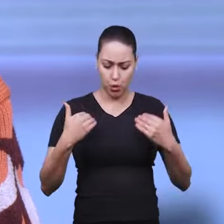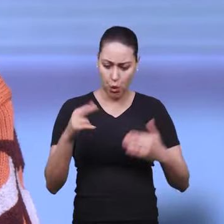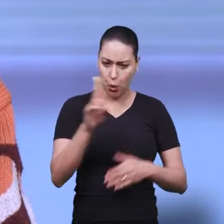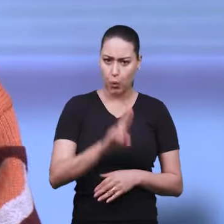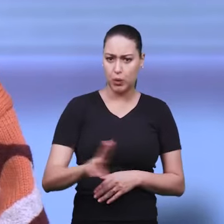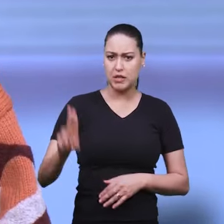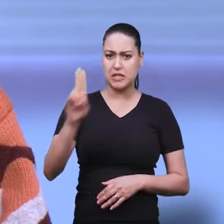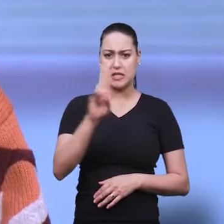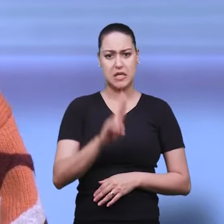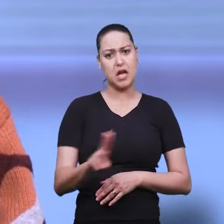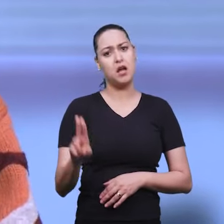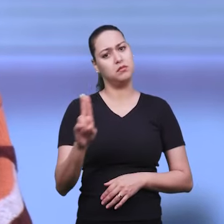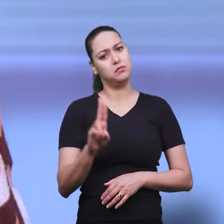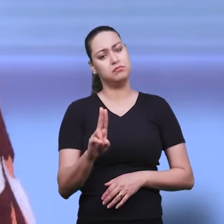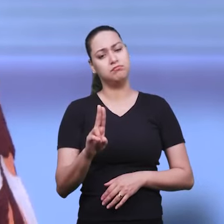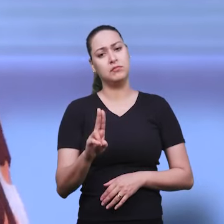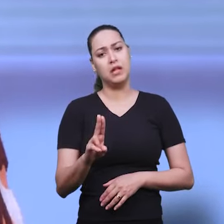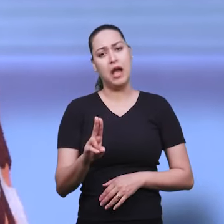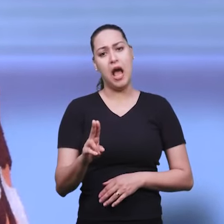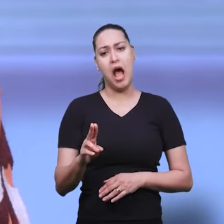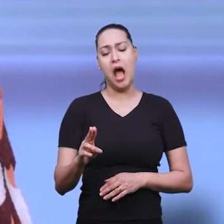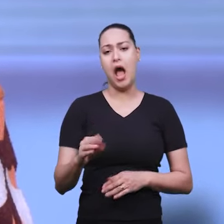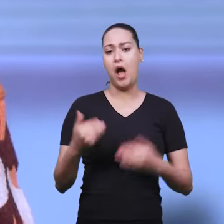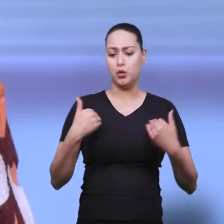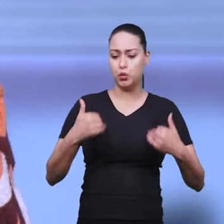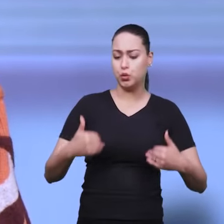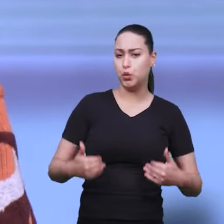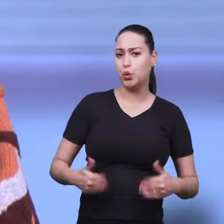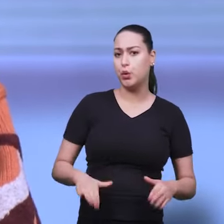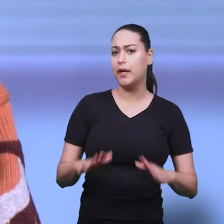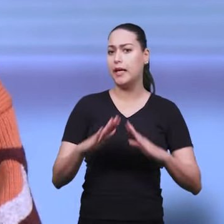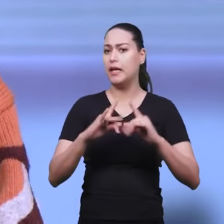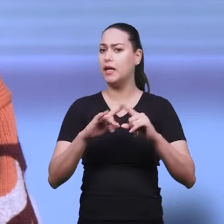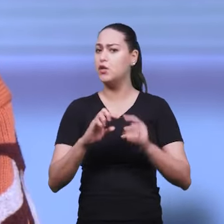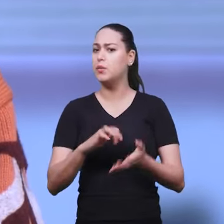de vestir não fere a doutrina da Igreja Cristã Maranata,